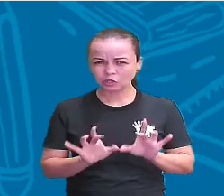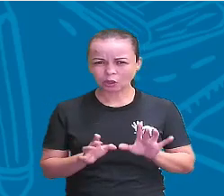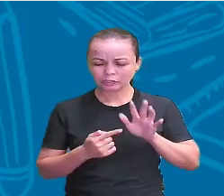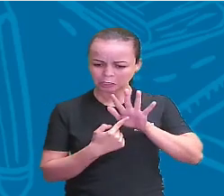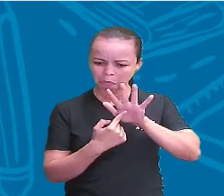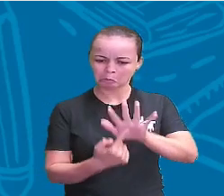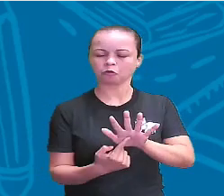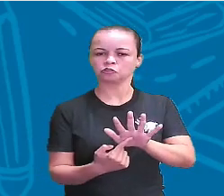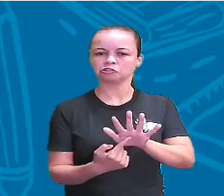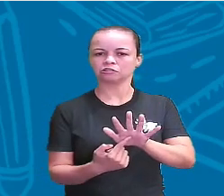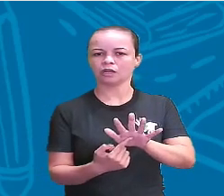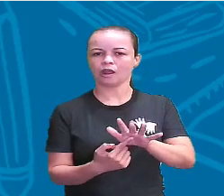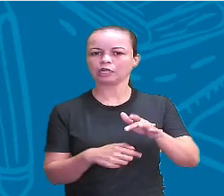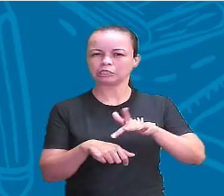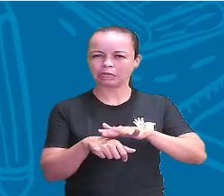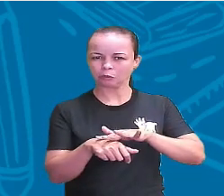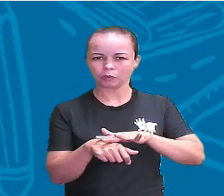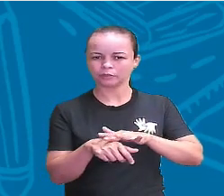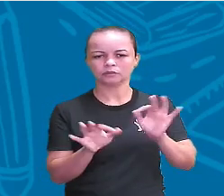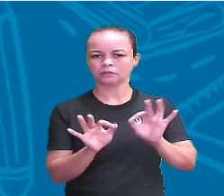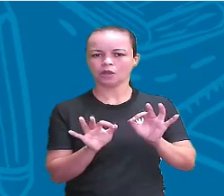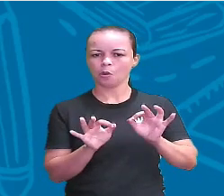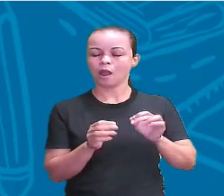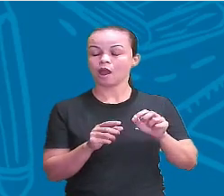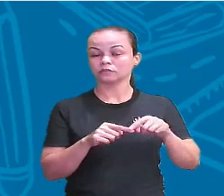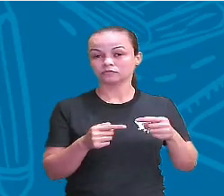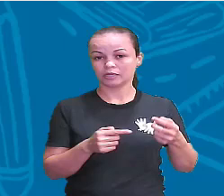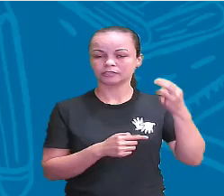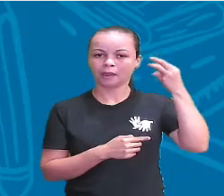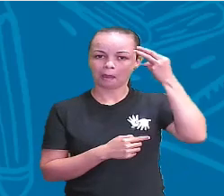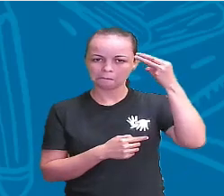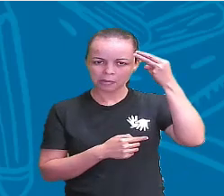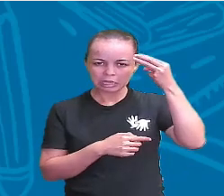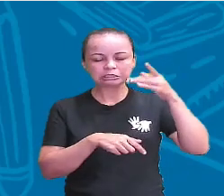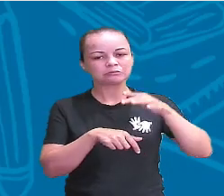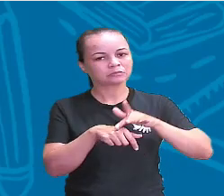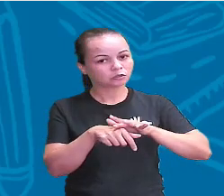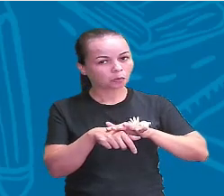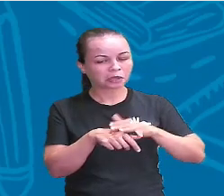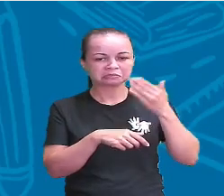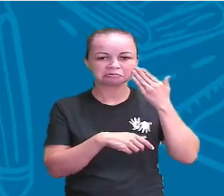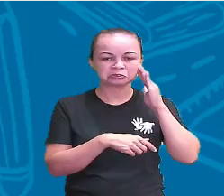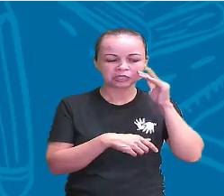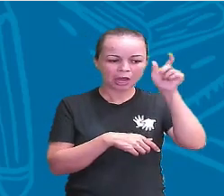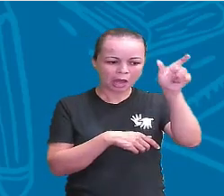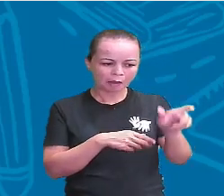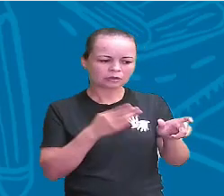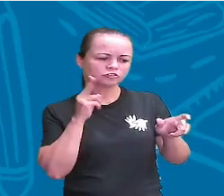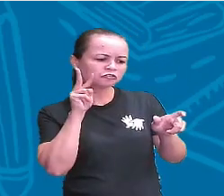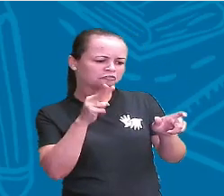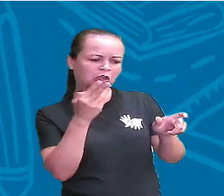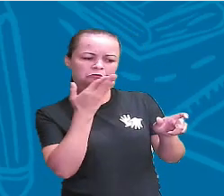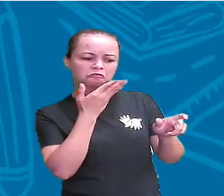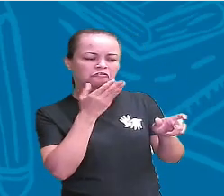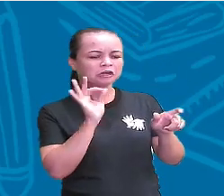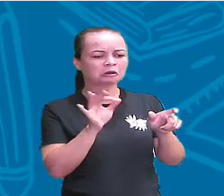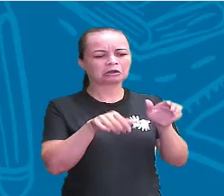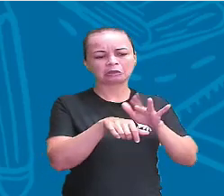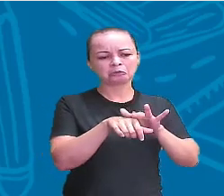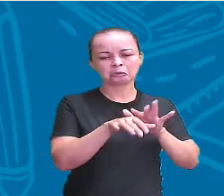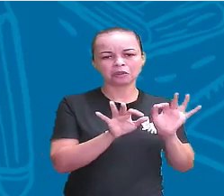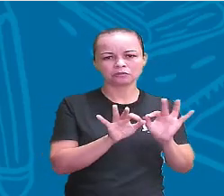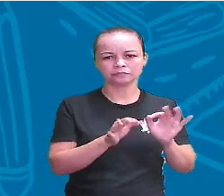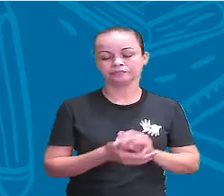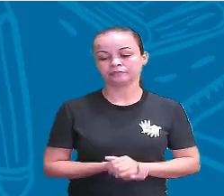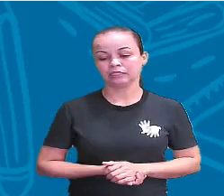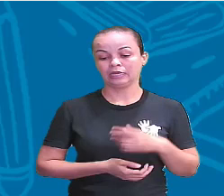né, que é apresentável aos olhos da sociedade. E de acordo com a OMS, né, como eu citei para vocês, é a Organização Mundial